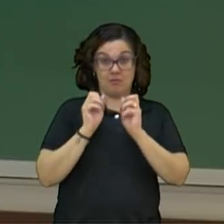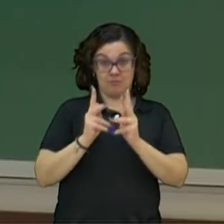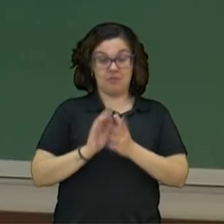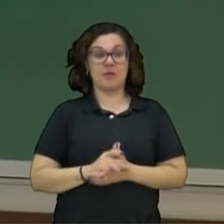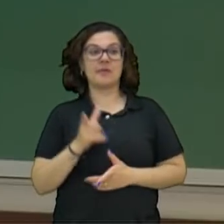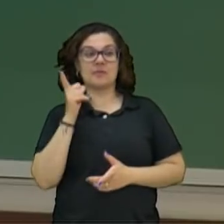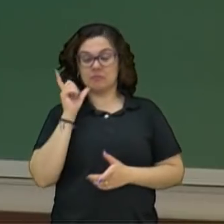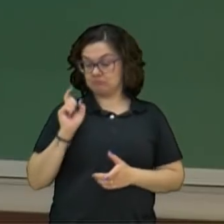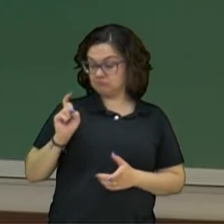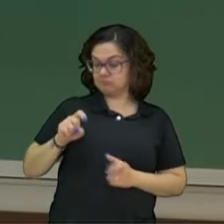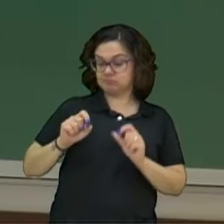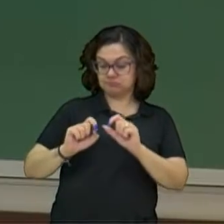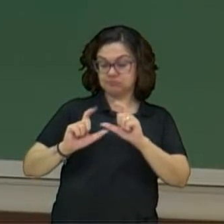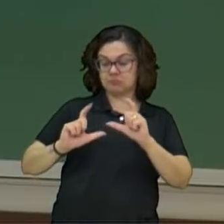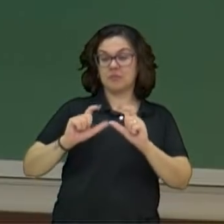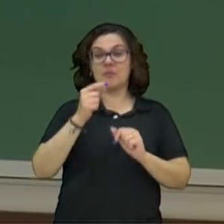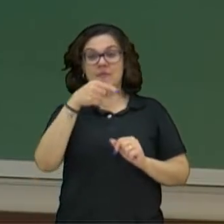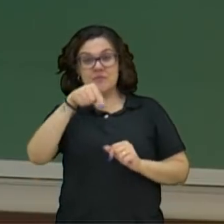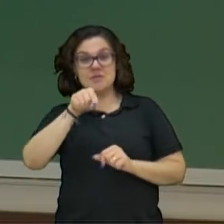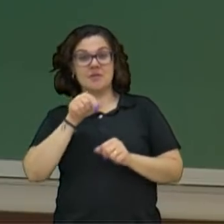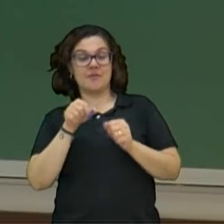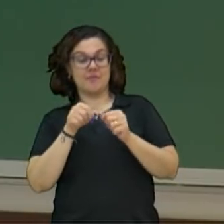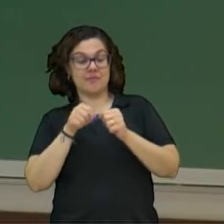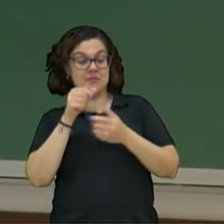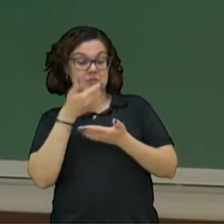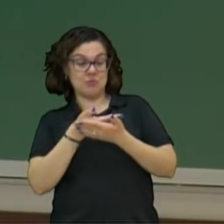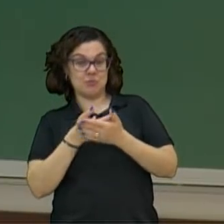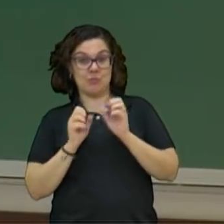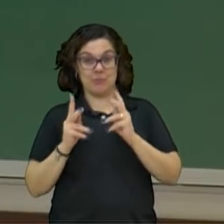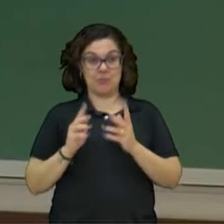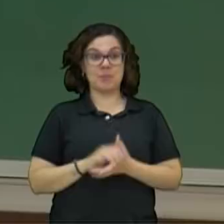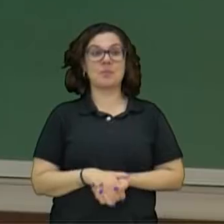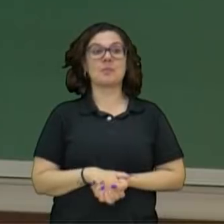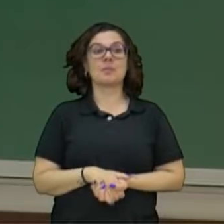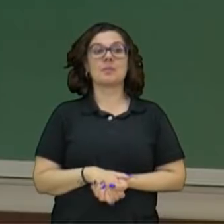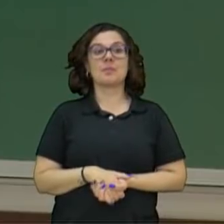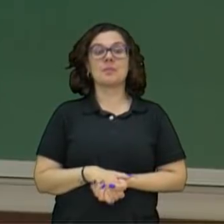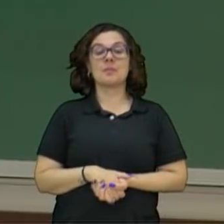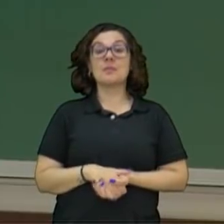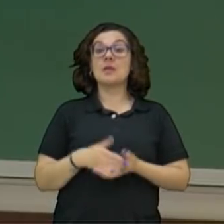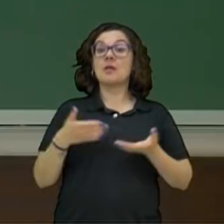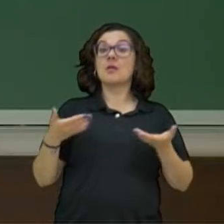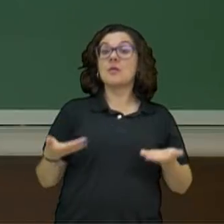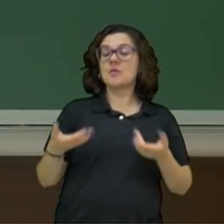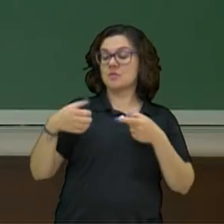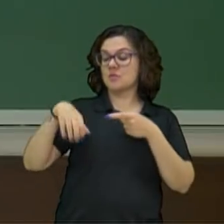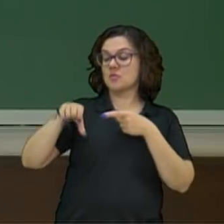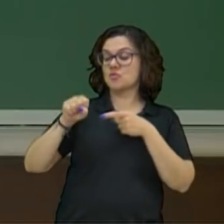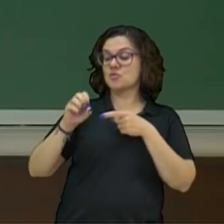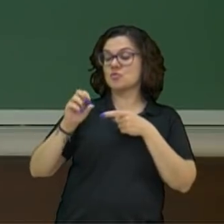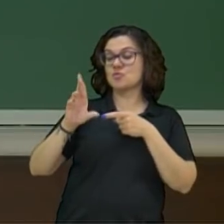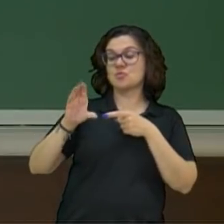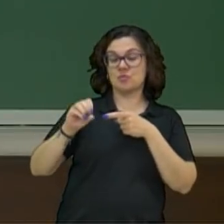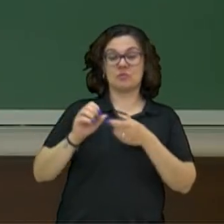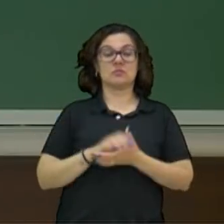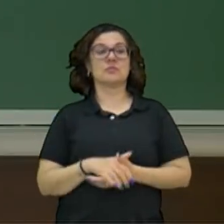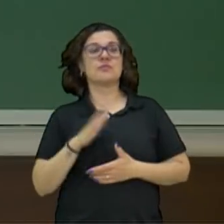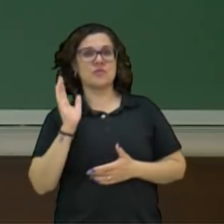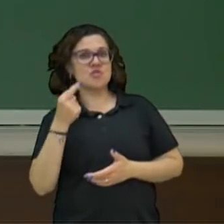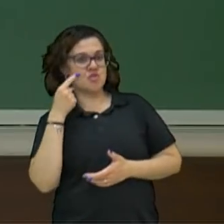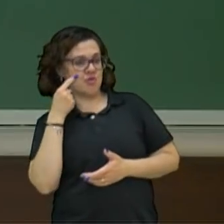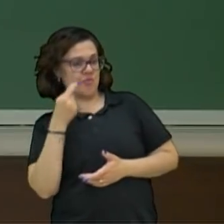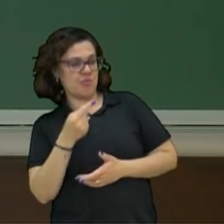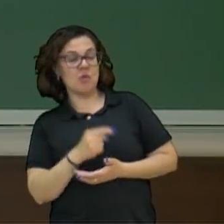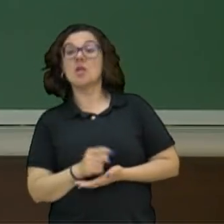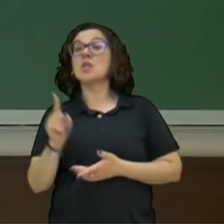Tem o link e o QR Code aqui para você fazer a leitura. E quanto ao soro, você já ouviu falar? Não